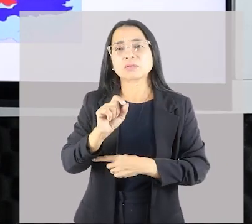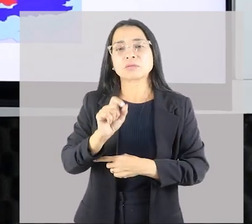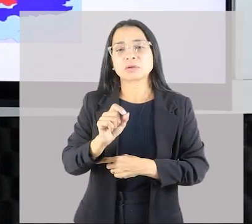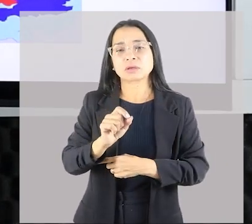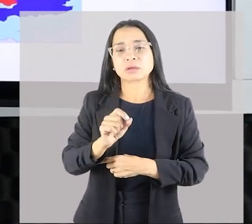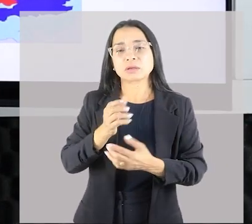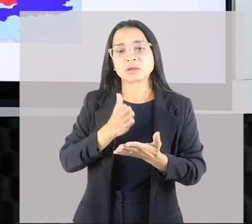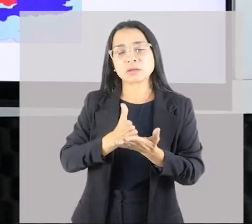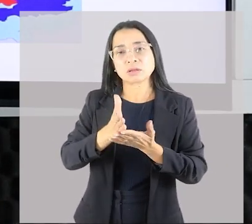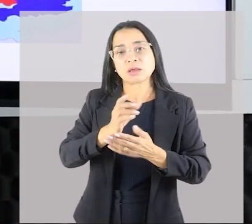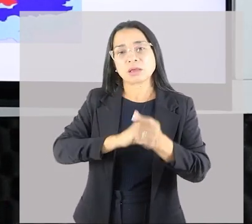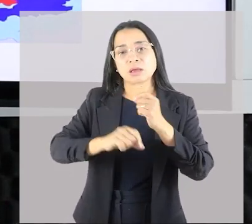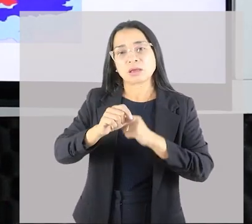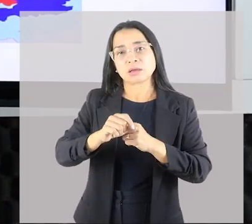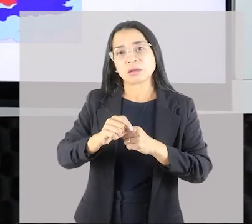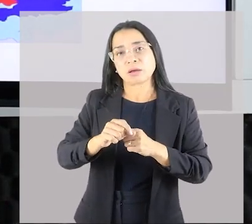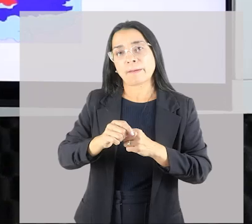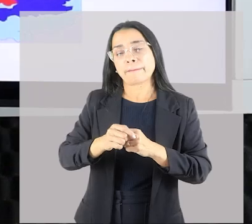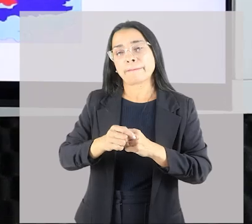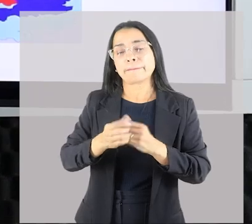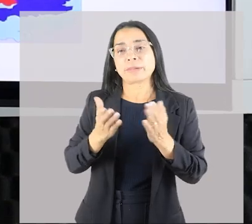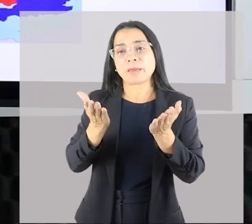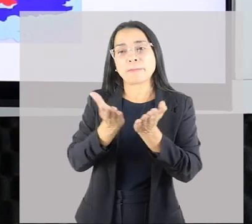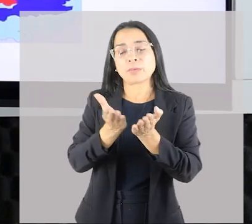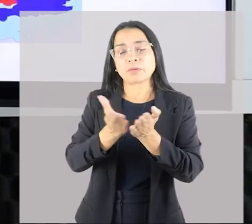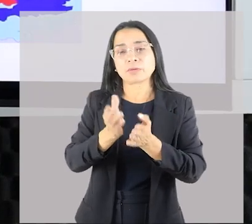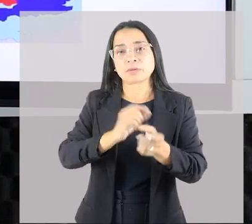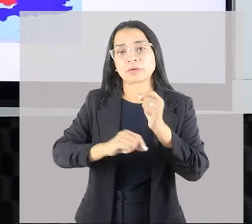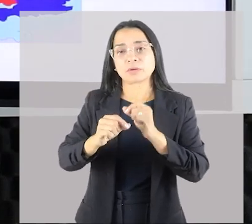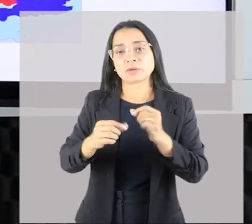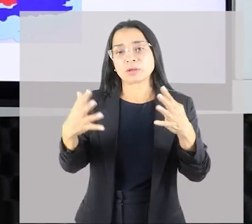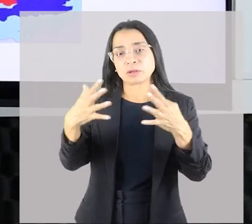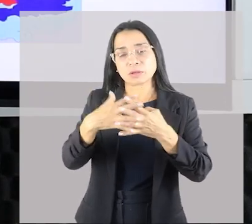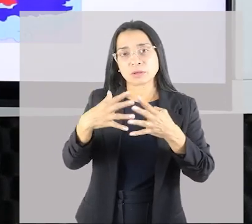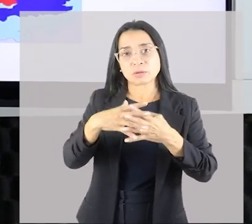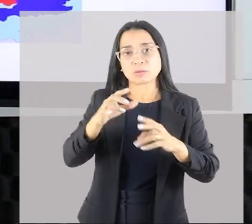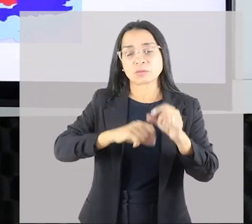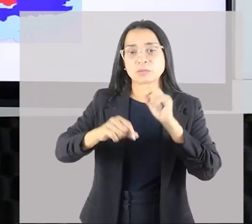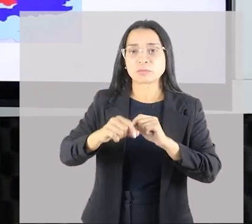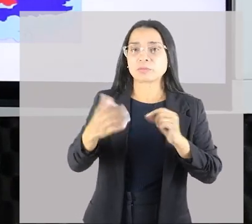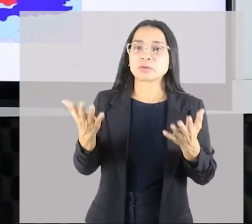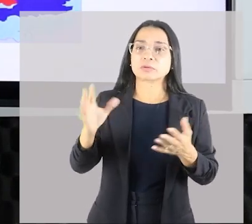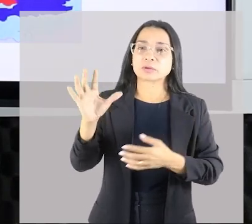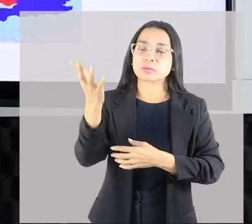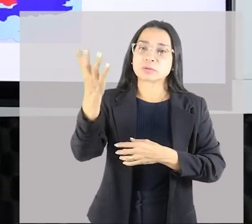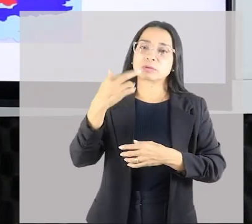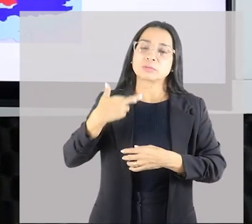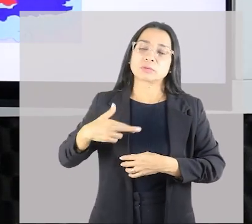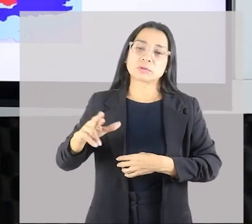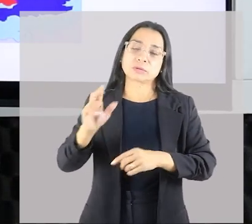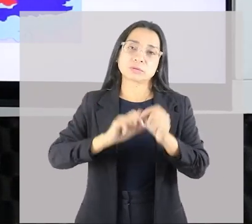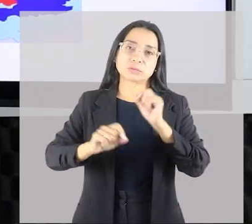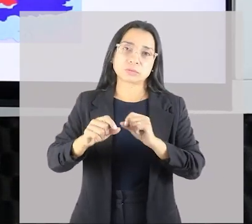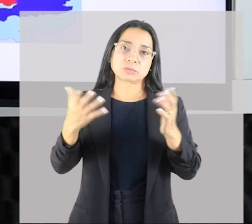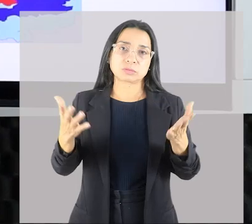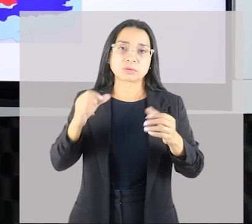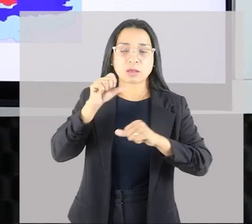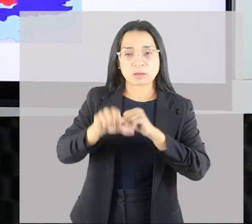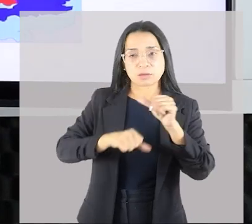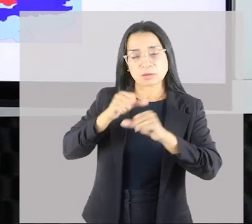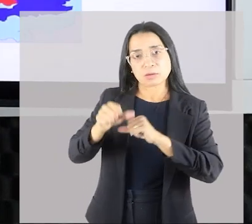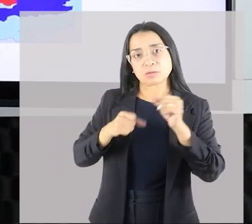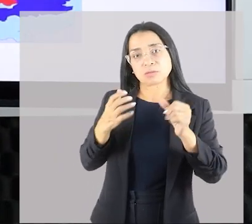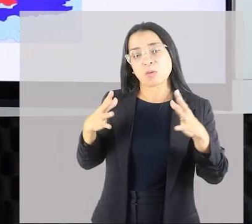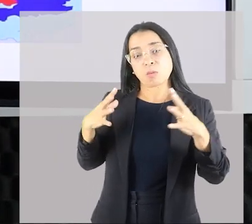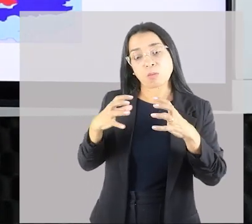geral, seguem a religião protestante. Esse conflito entre fator religioso que envolve a Irlanda do Norte, inclusive, já gerou